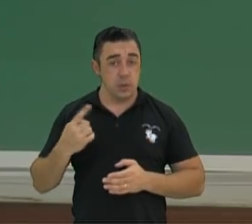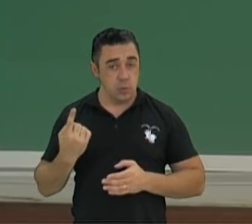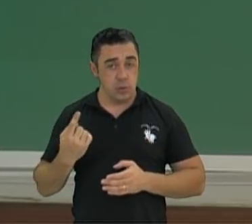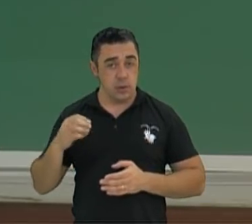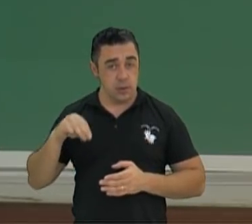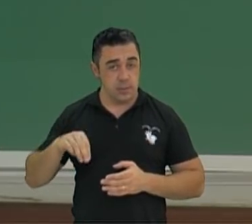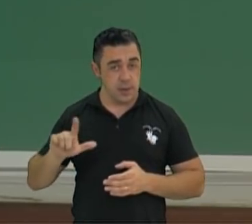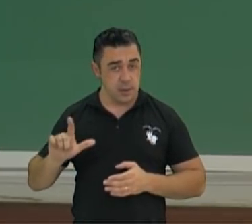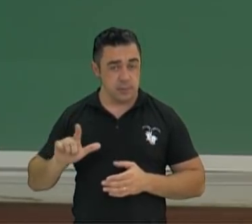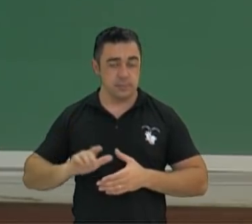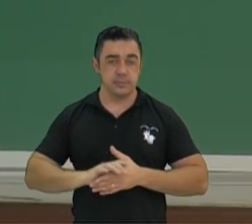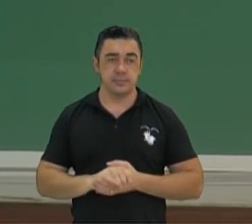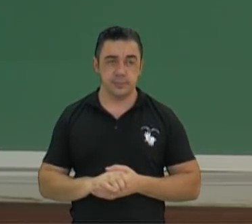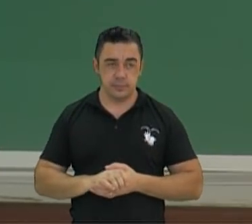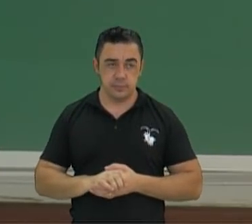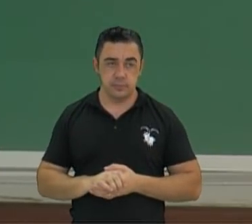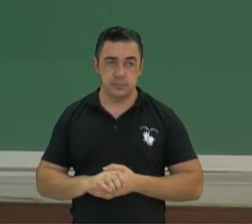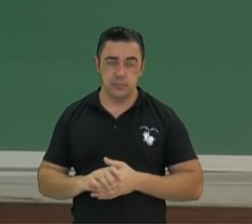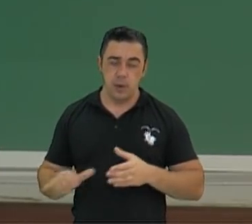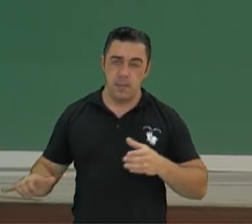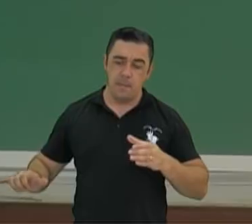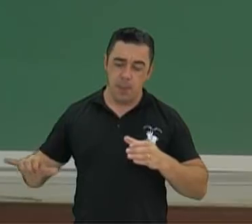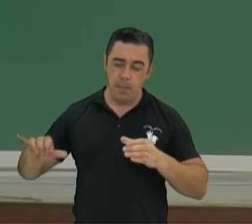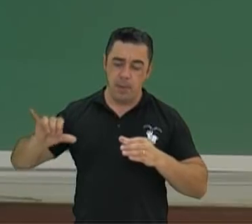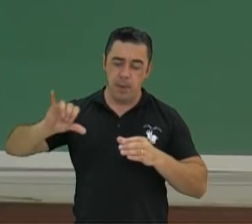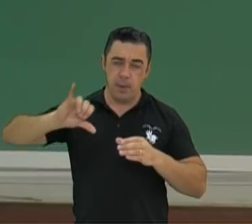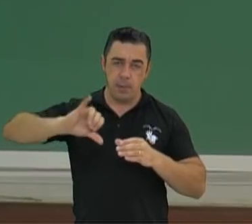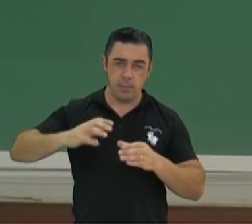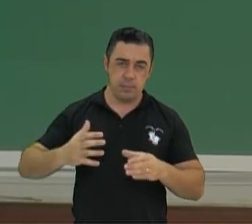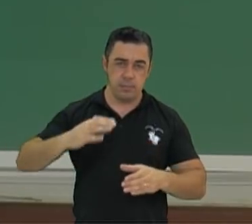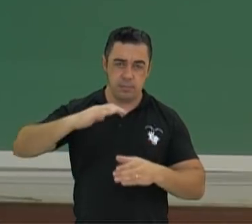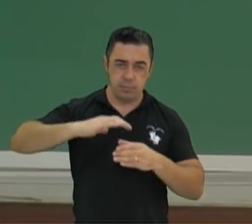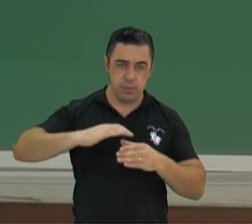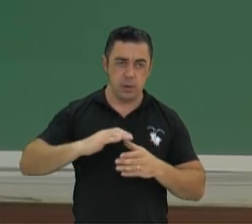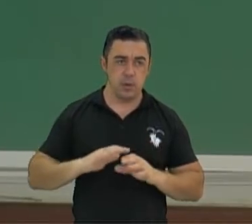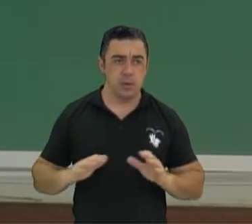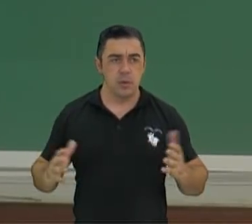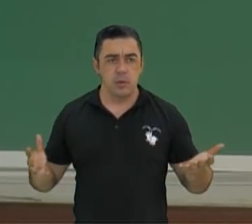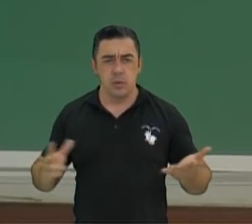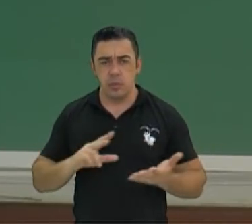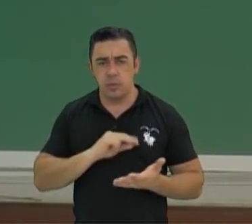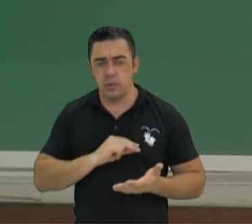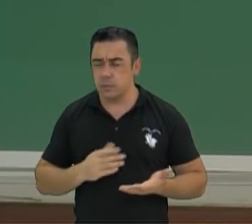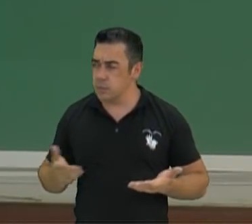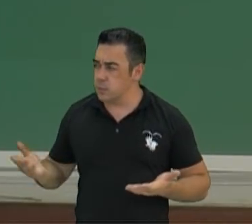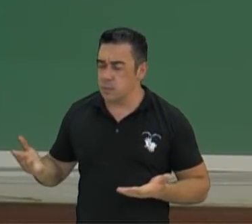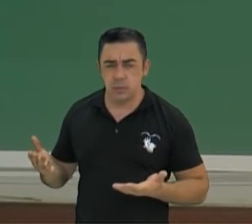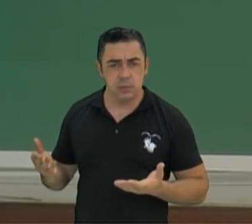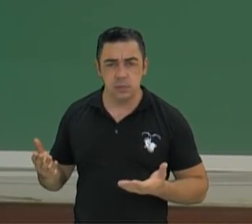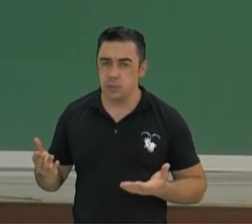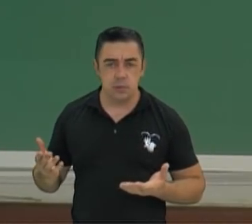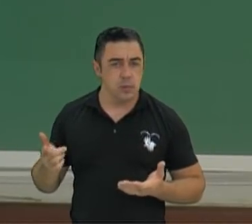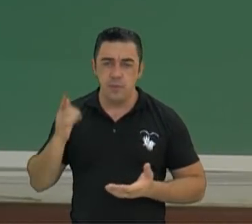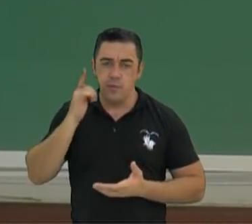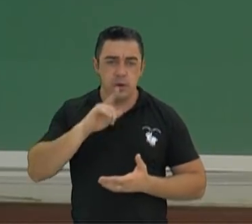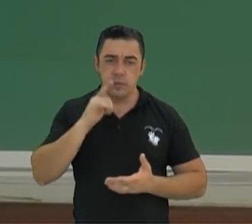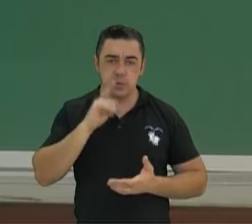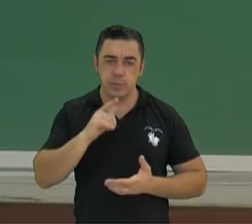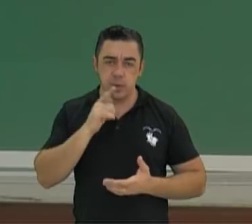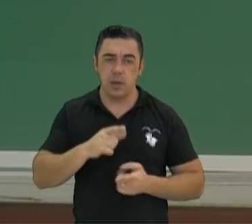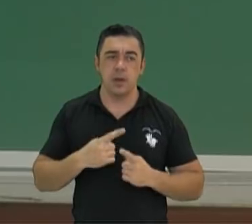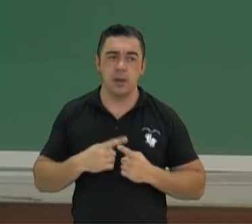441 ml dentro do porta-sabonete. Prof do céu, mas não vai dar muito